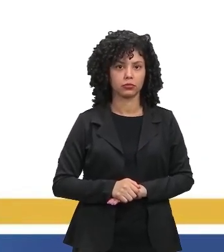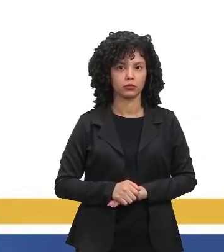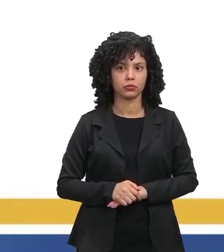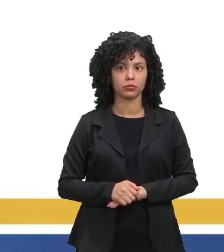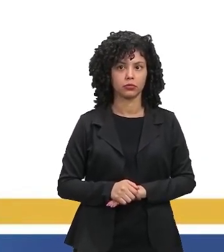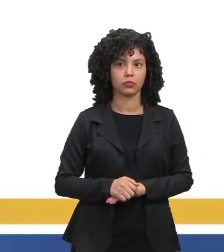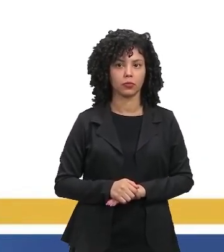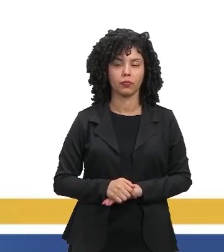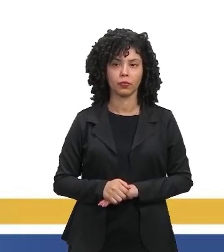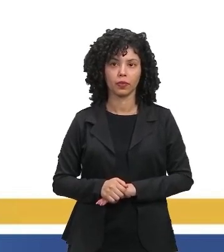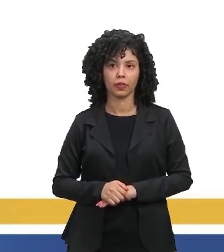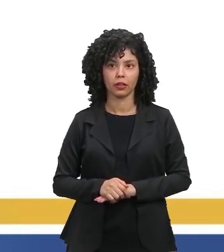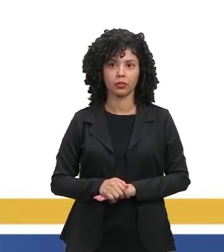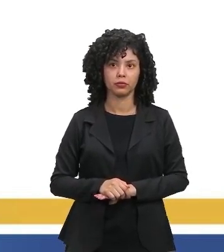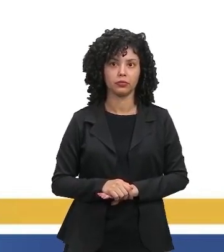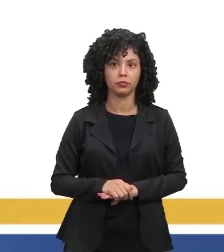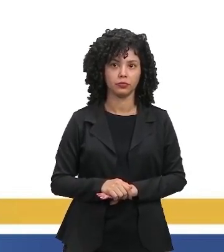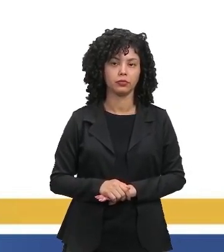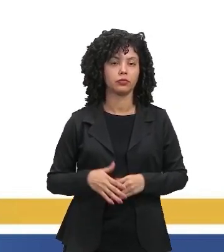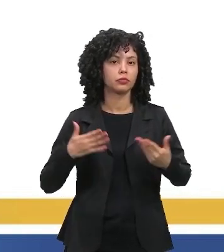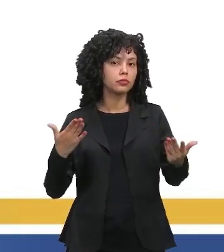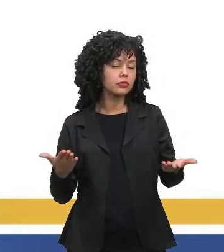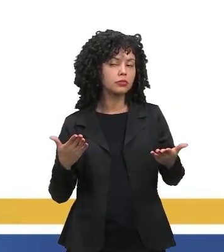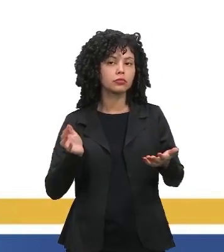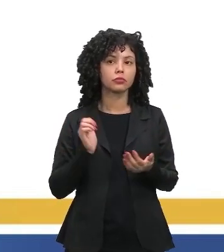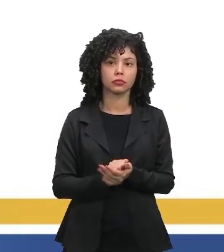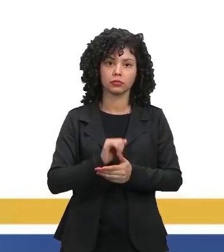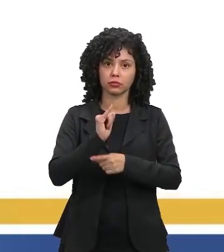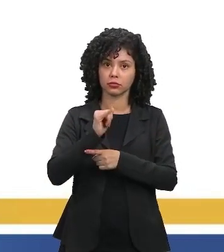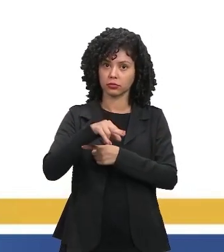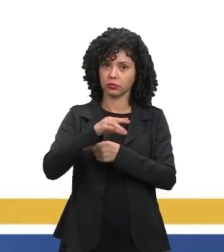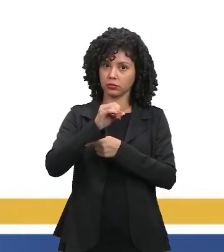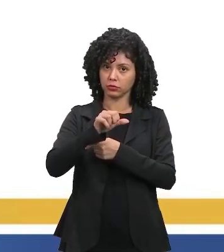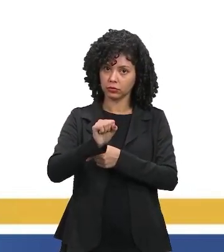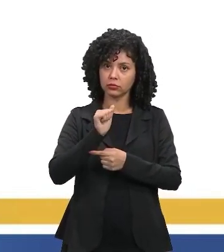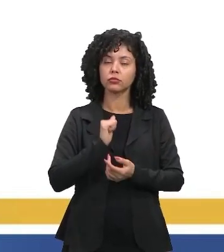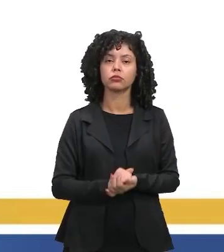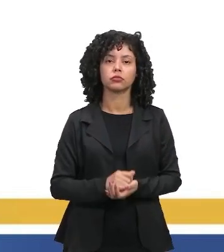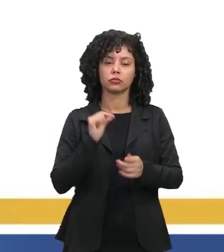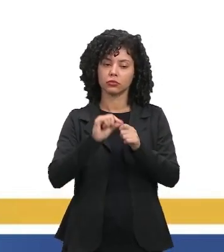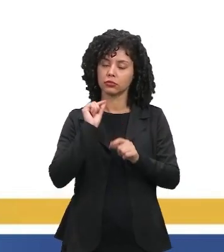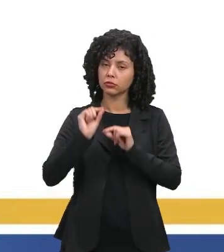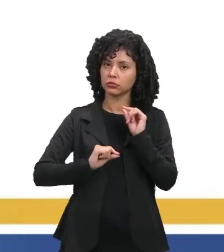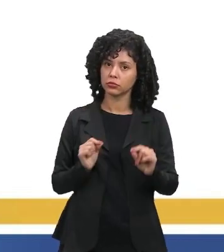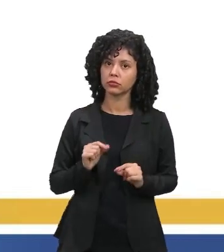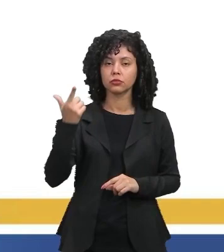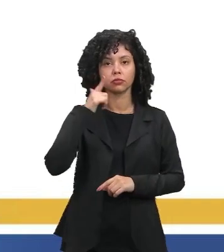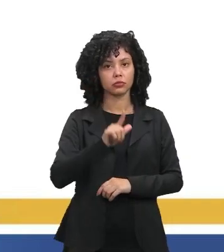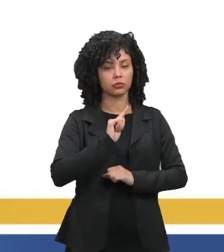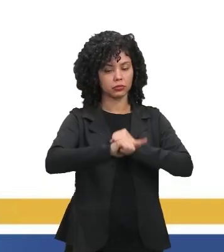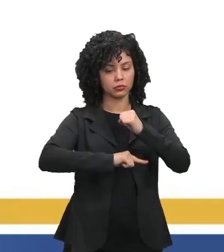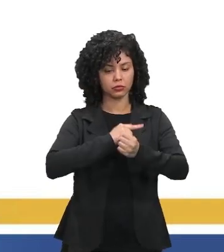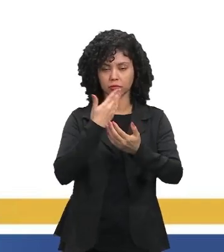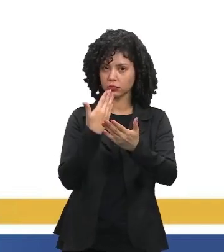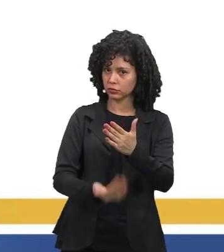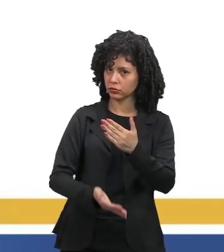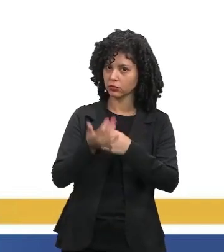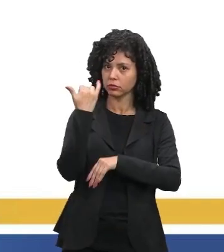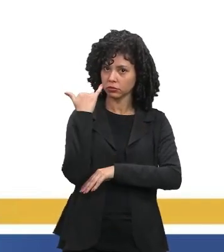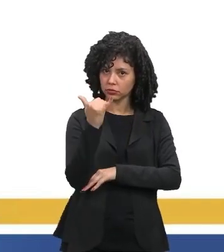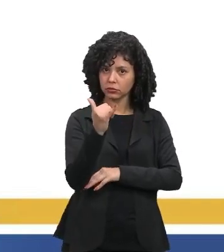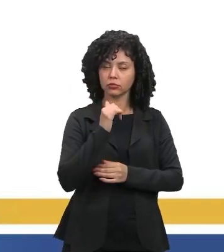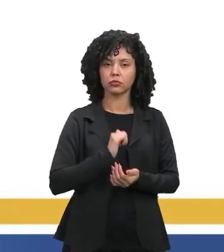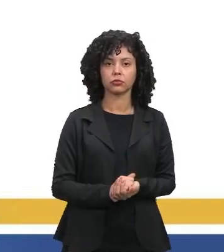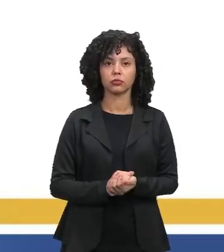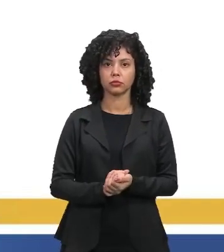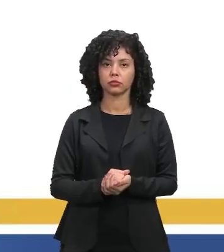O que que são íons? Então, na realidade, os íons, eles são formados quando um átomo ganha ou perde elétrons. E aí